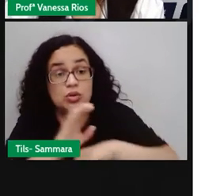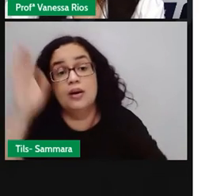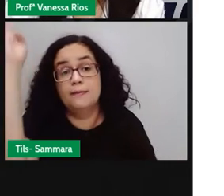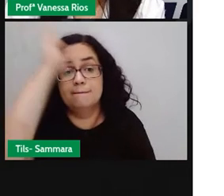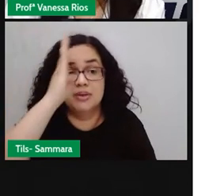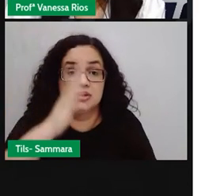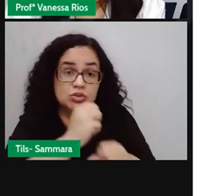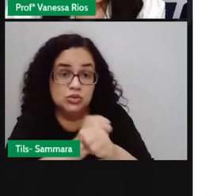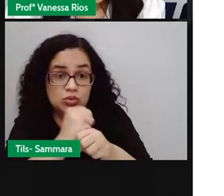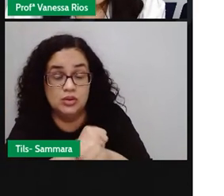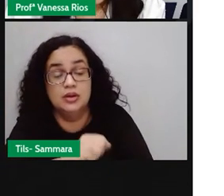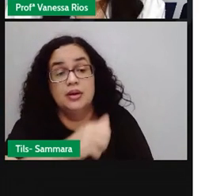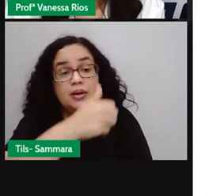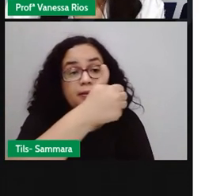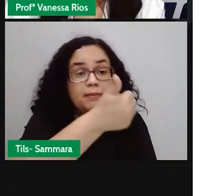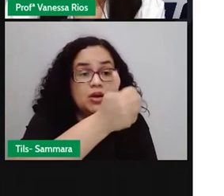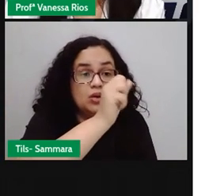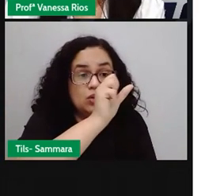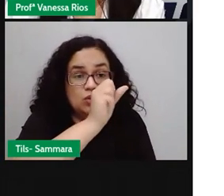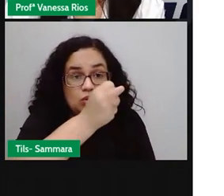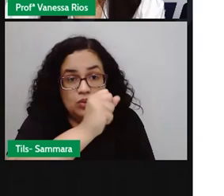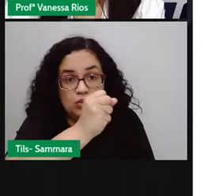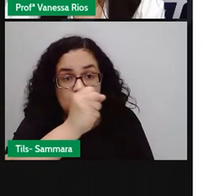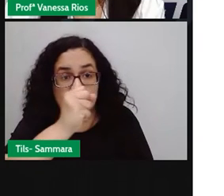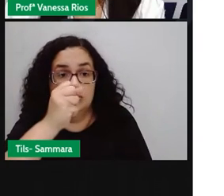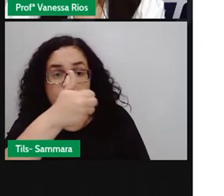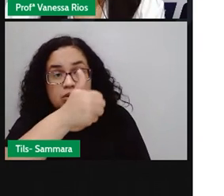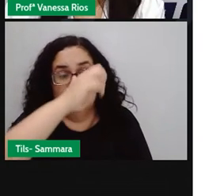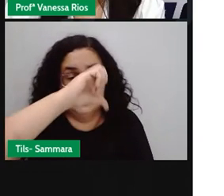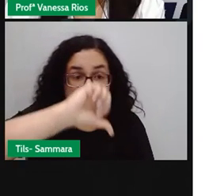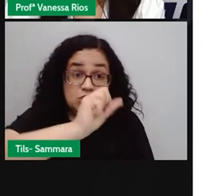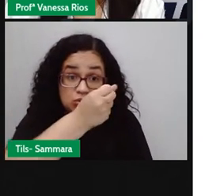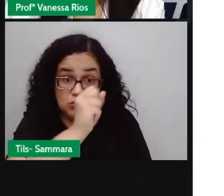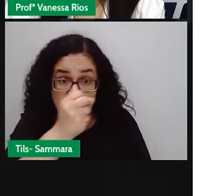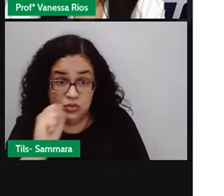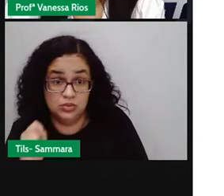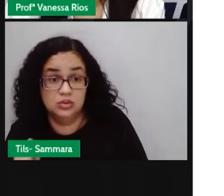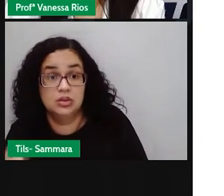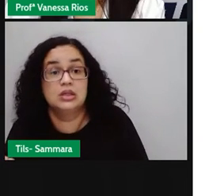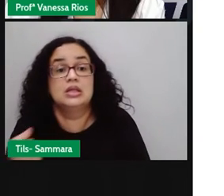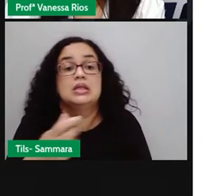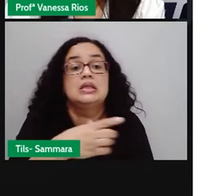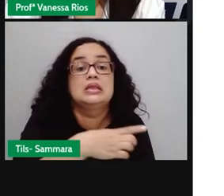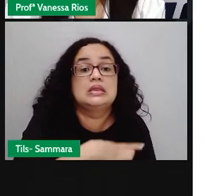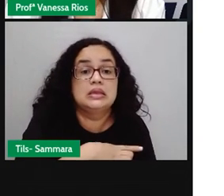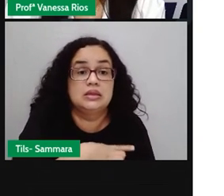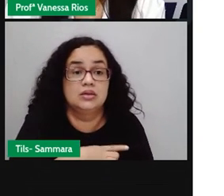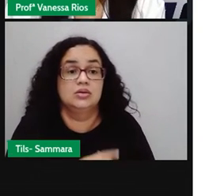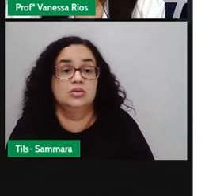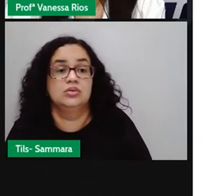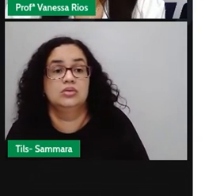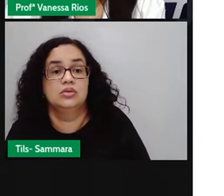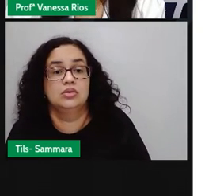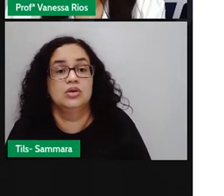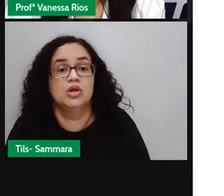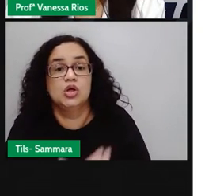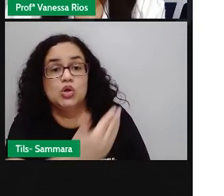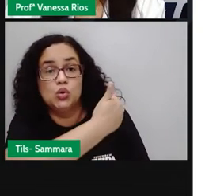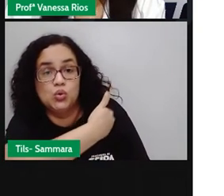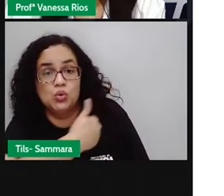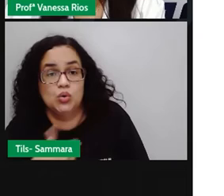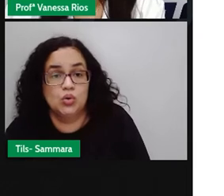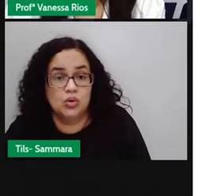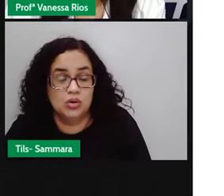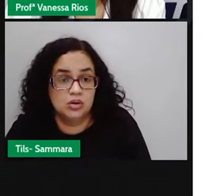de 1988, que foi aí instituída e colocada em vigor no governo aí